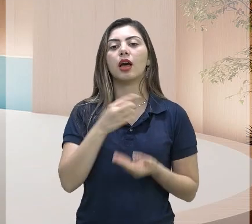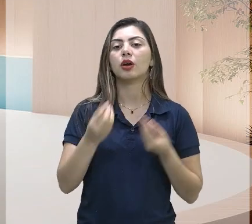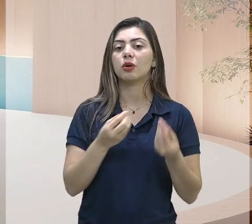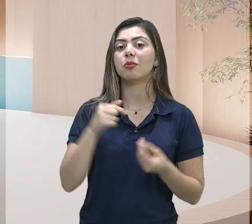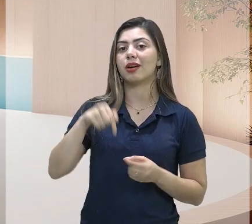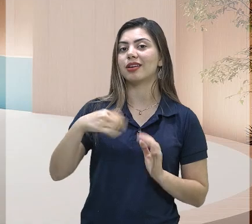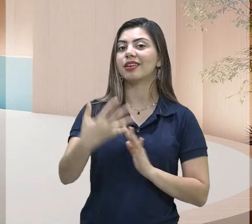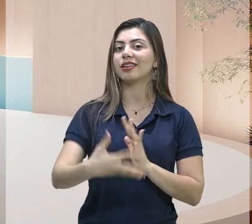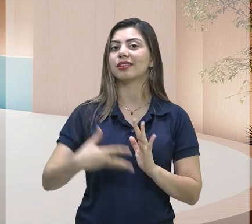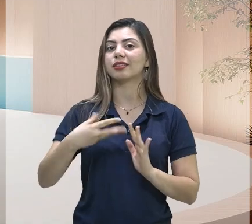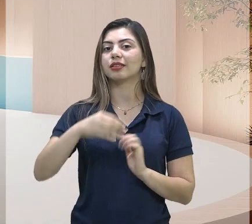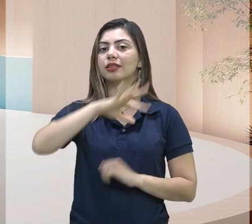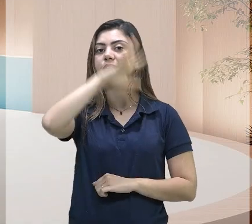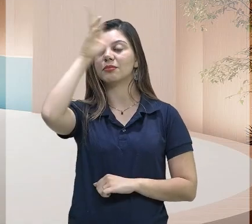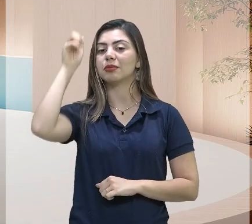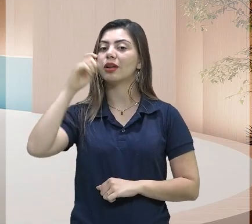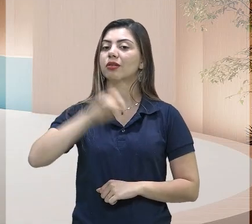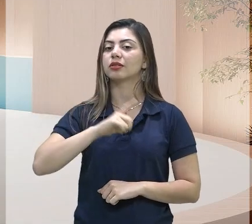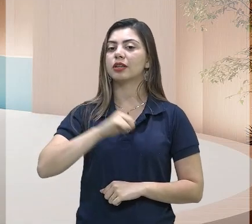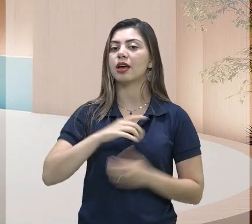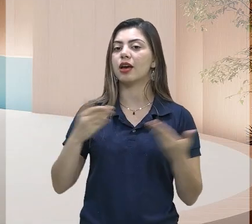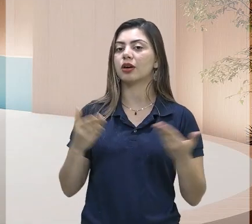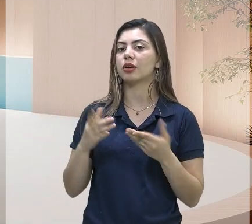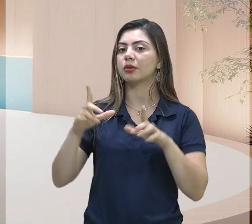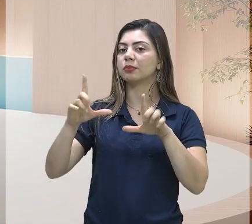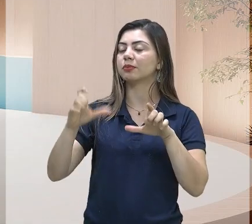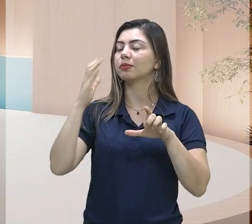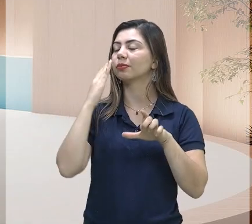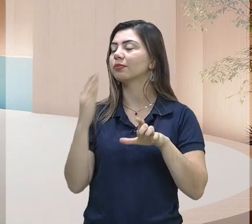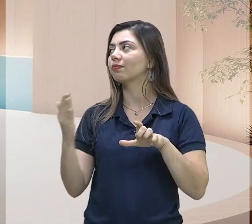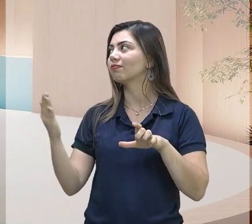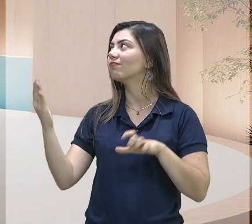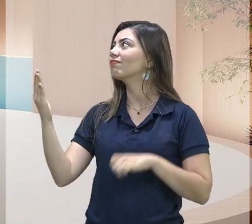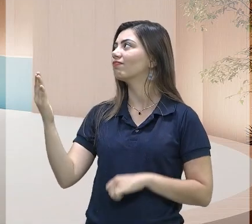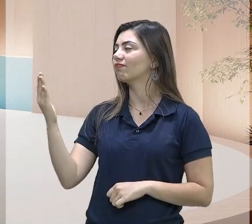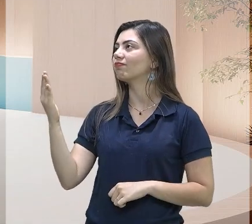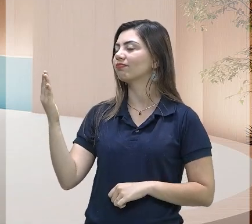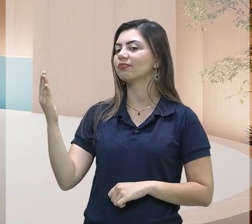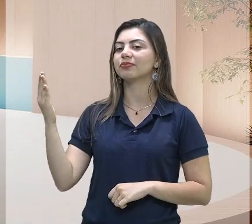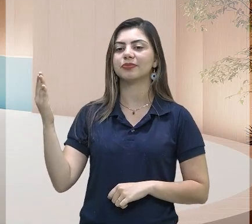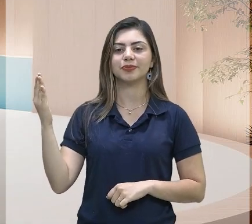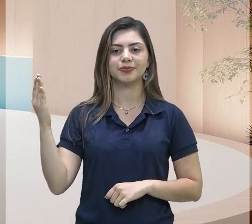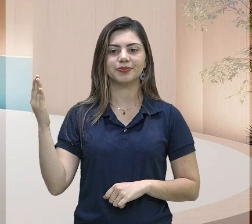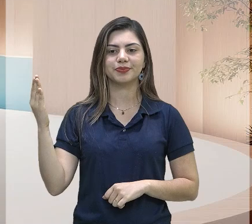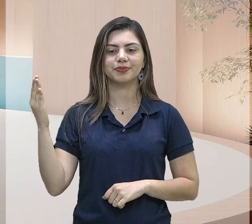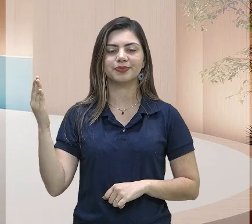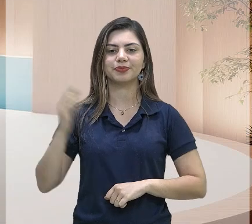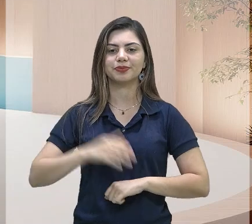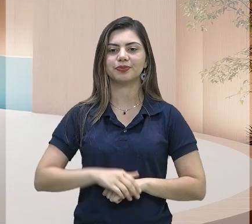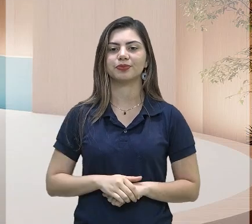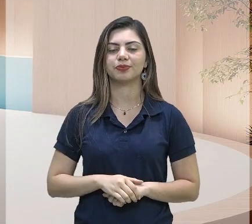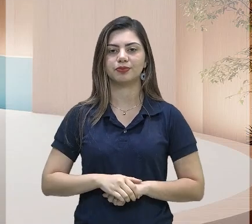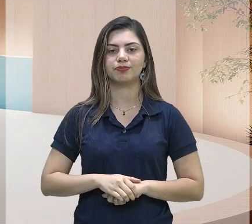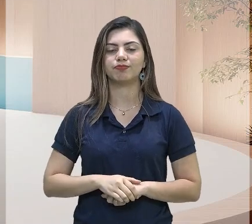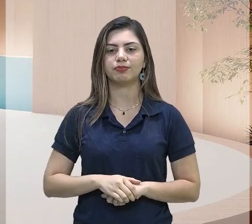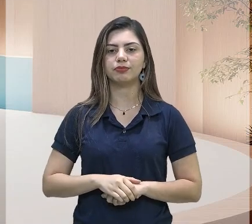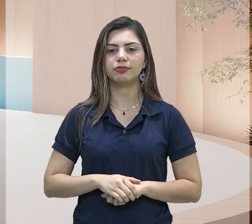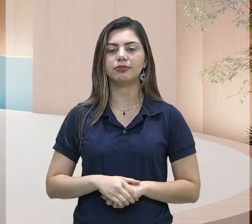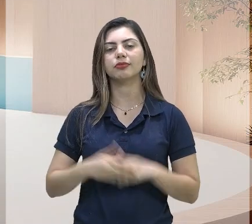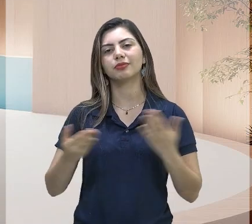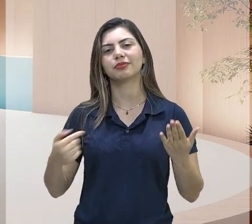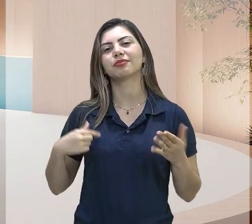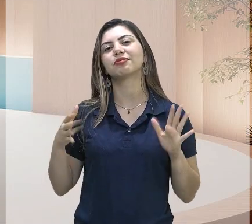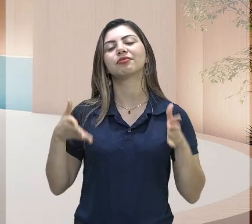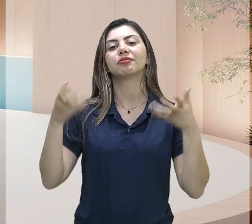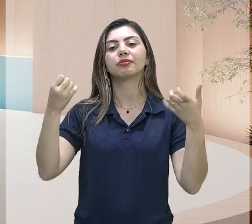na Amazônia. Temos aqui uma foto que mostra aqui, que dá um exemplo do latossolo, certo? Bem, como eu falei para